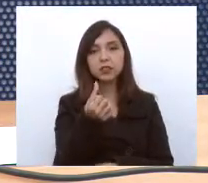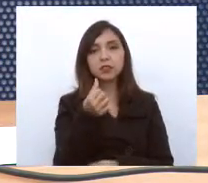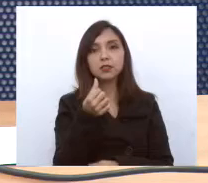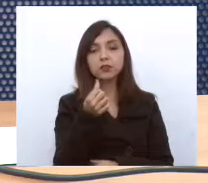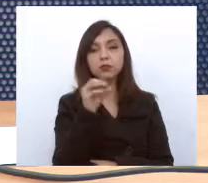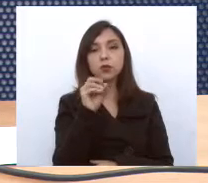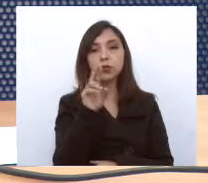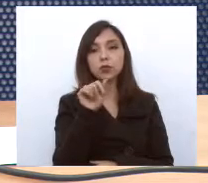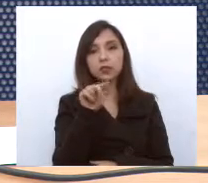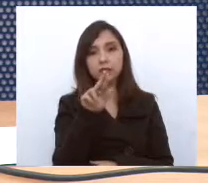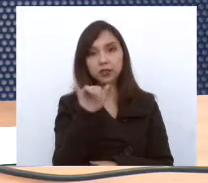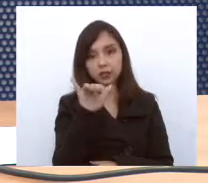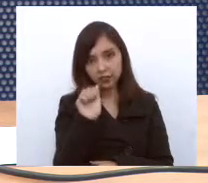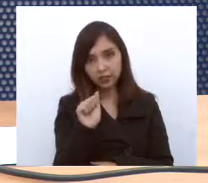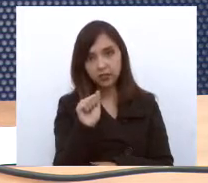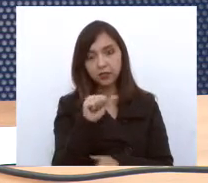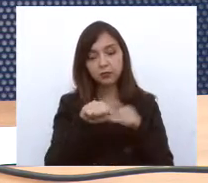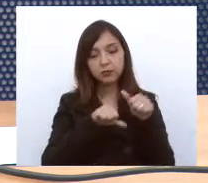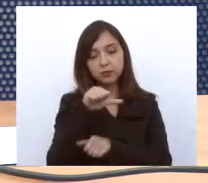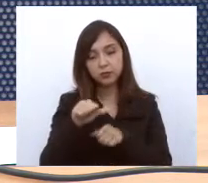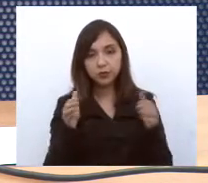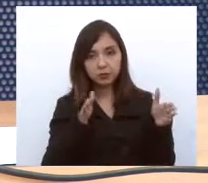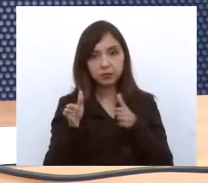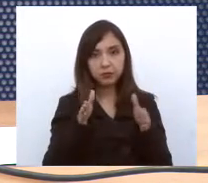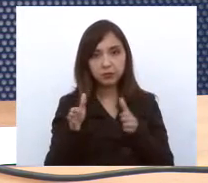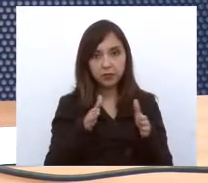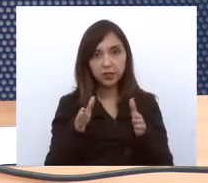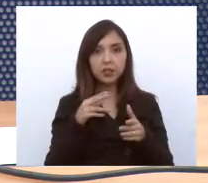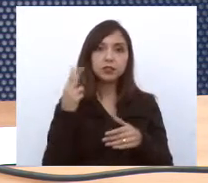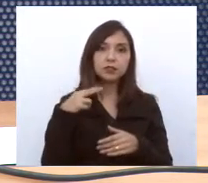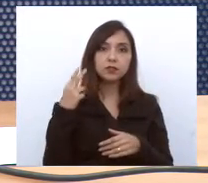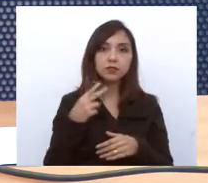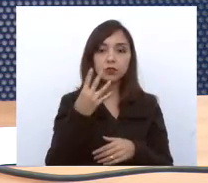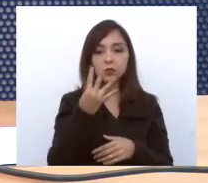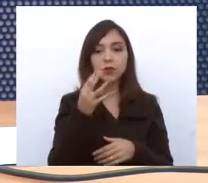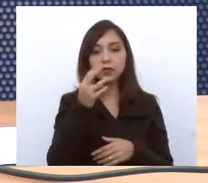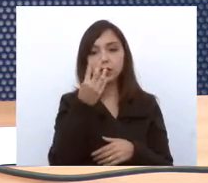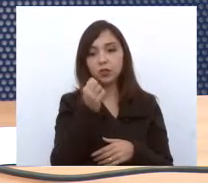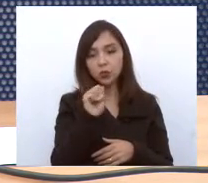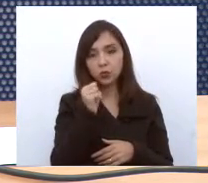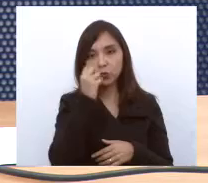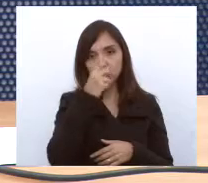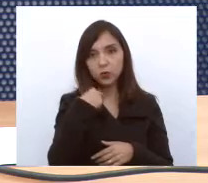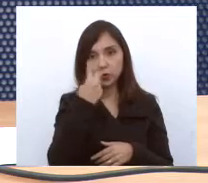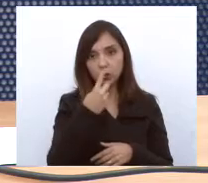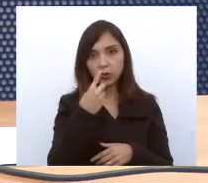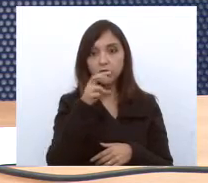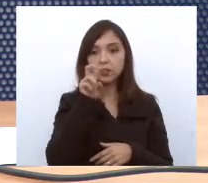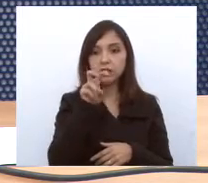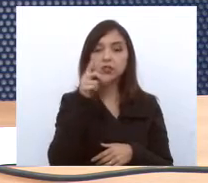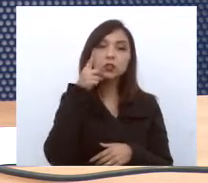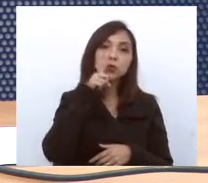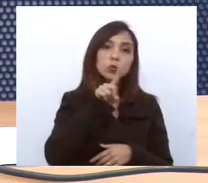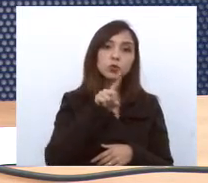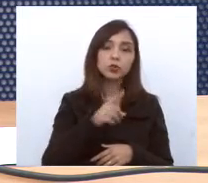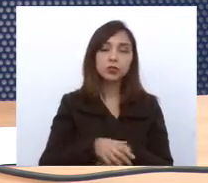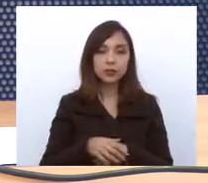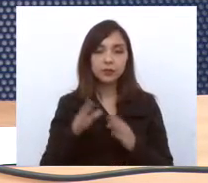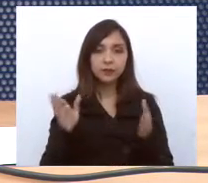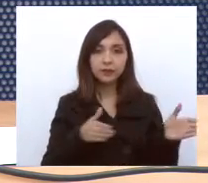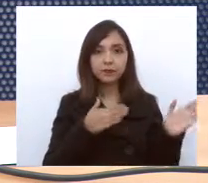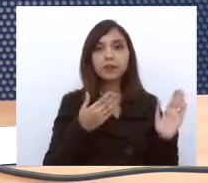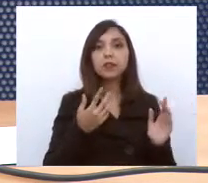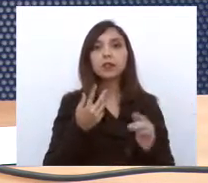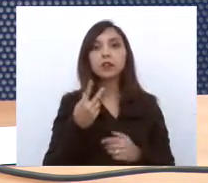do Município de Guarulhos para alterar o prazo de carga para vereadores de 48 horas para 5 dias corrido.